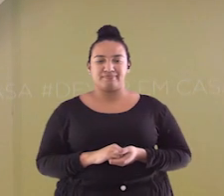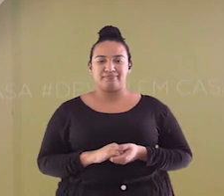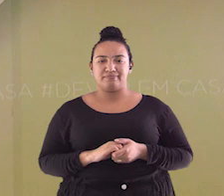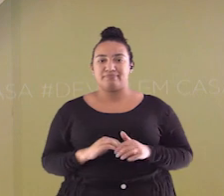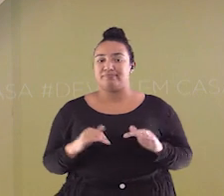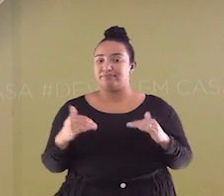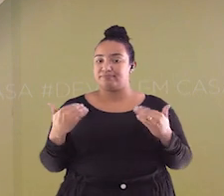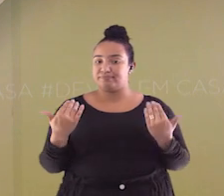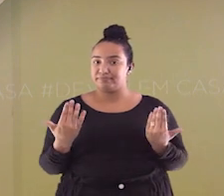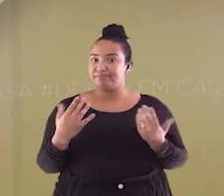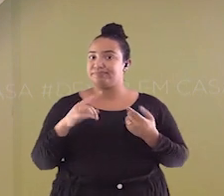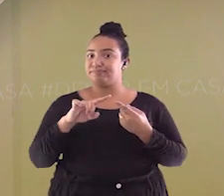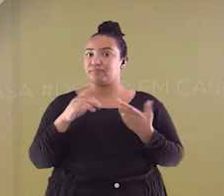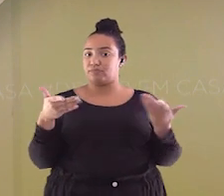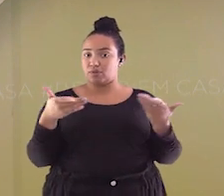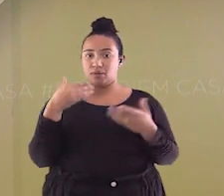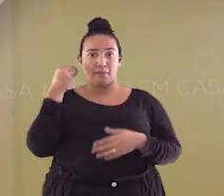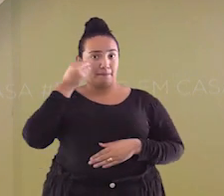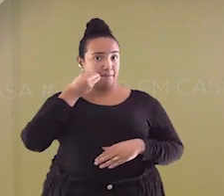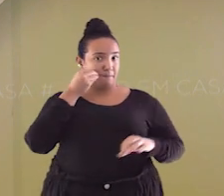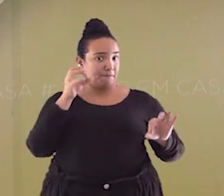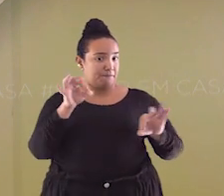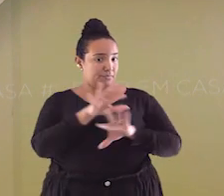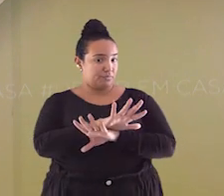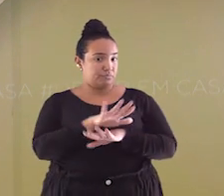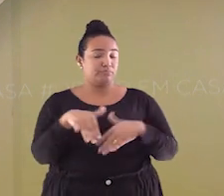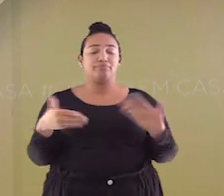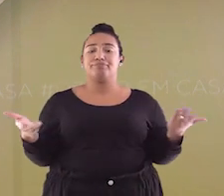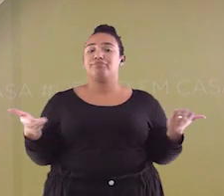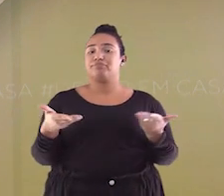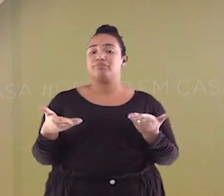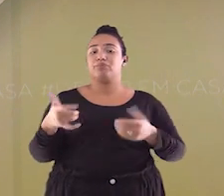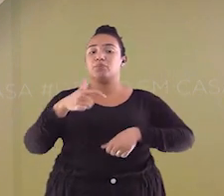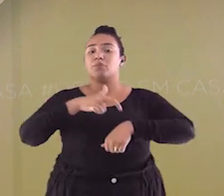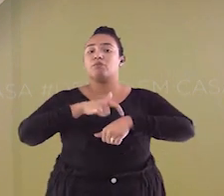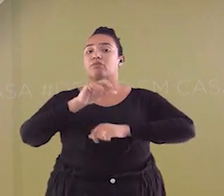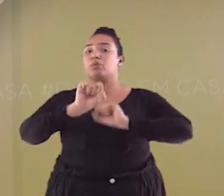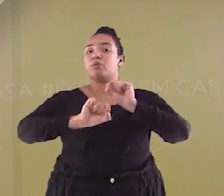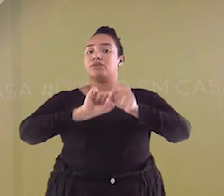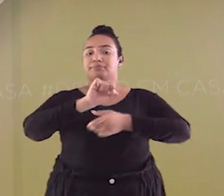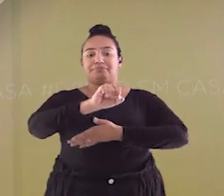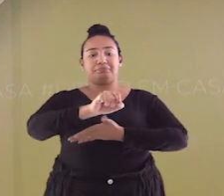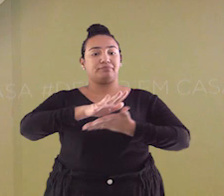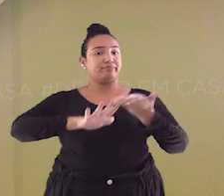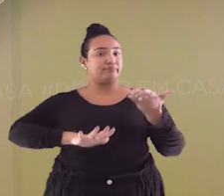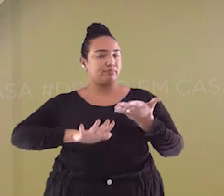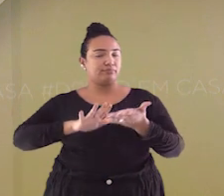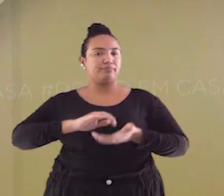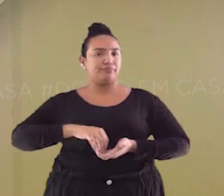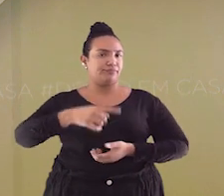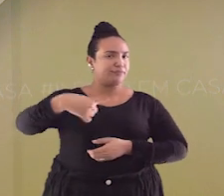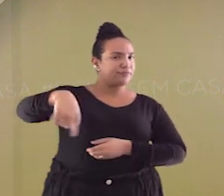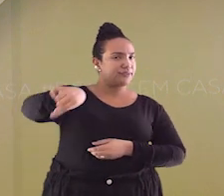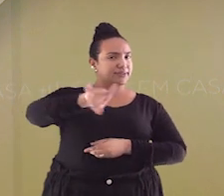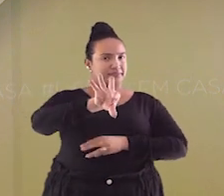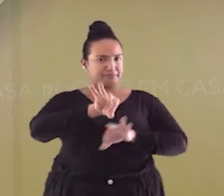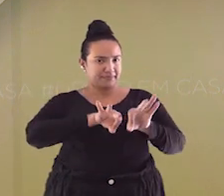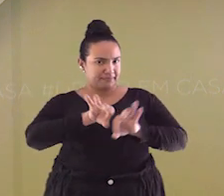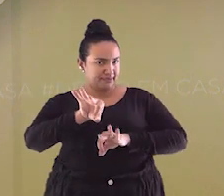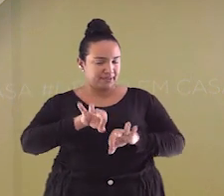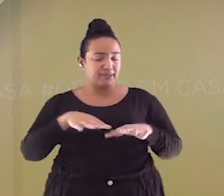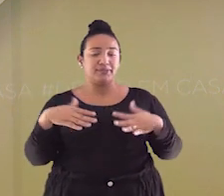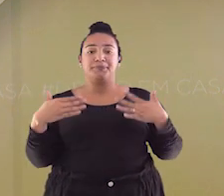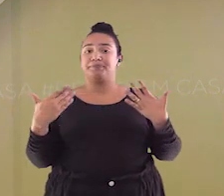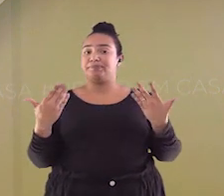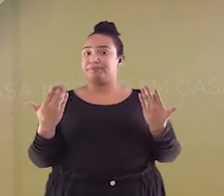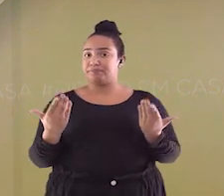Depois de realizar esse experimento muito legal, chegou a hora da gente realizar uma atividade. Você está preparado?